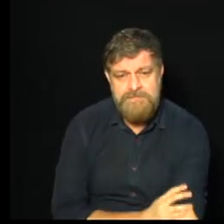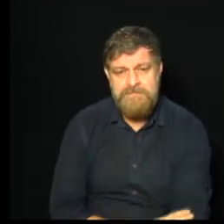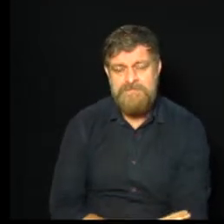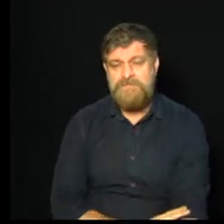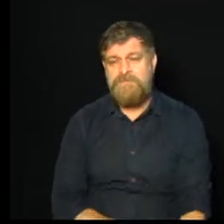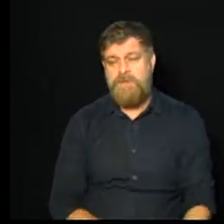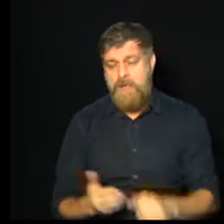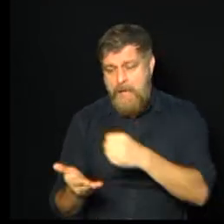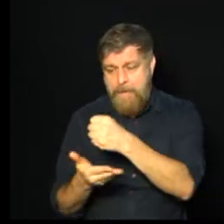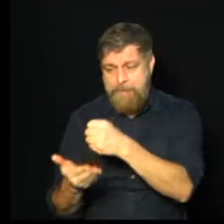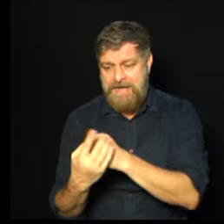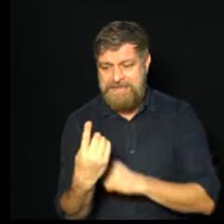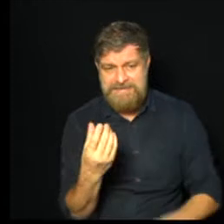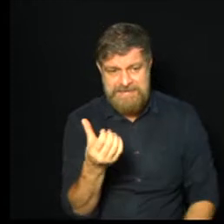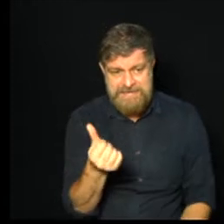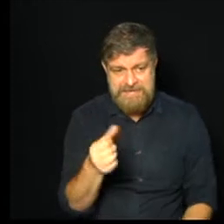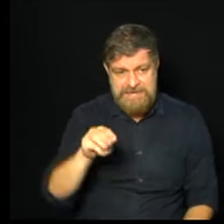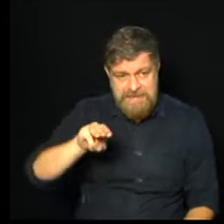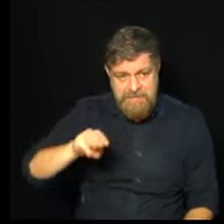mínimo seria R$